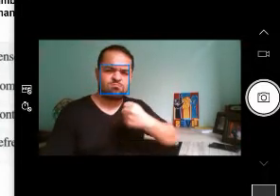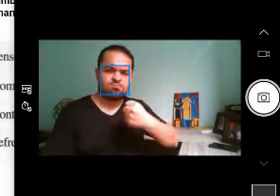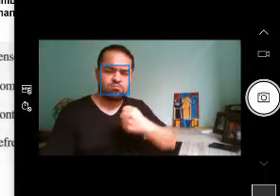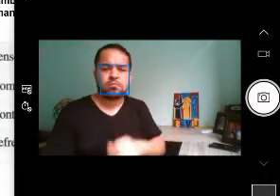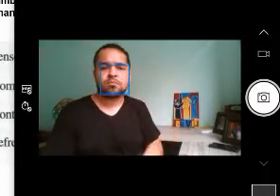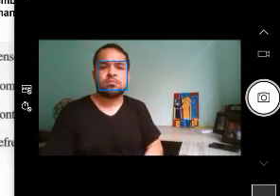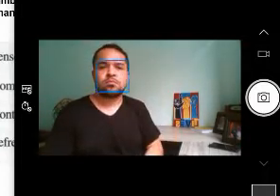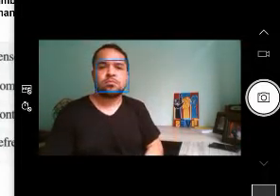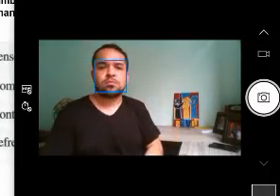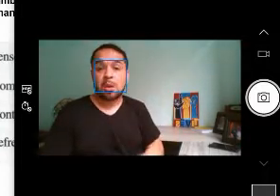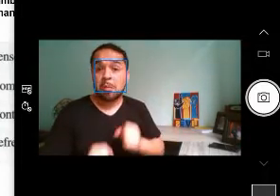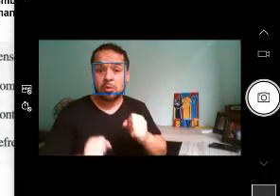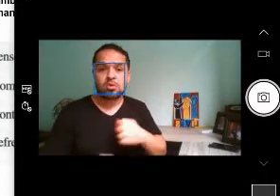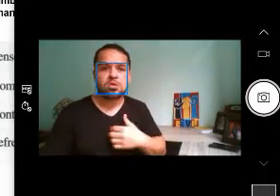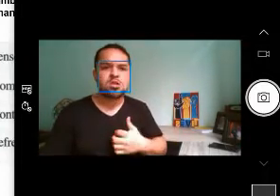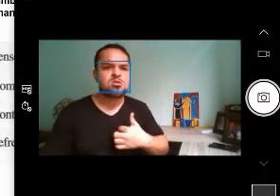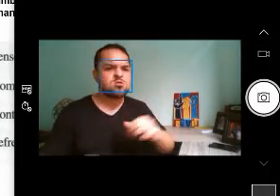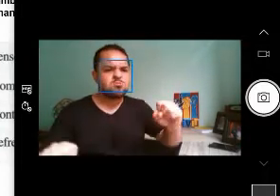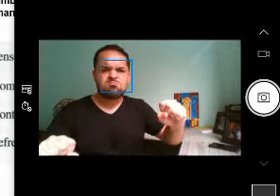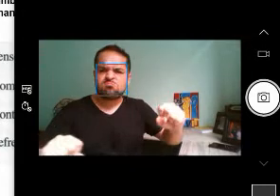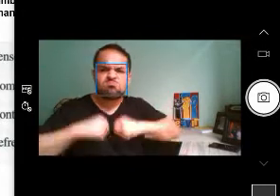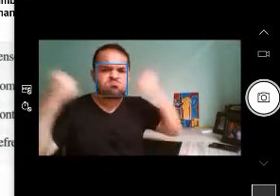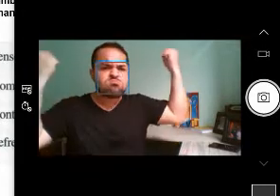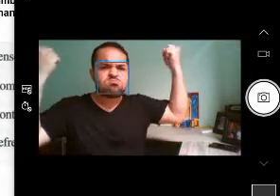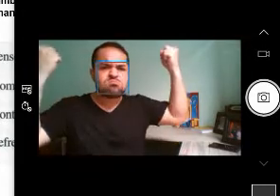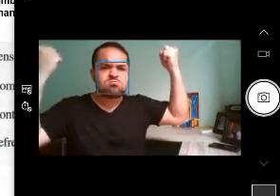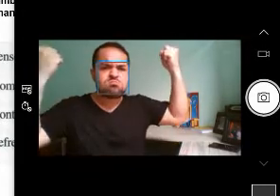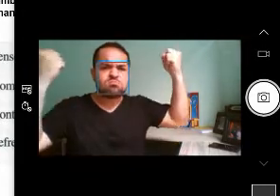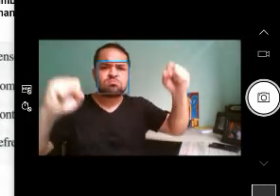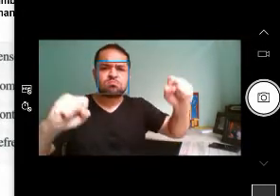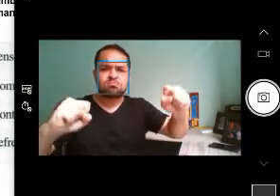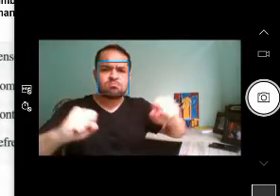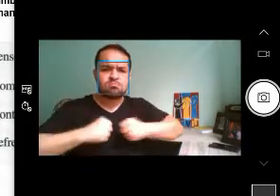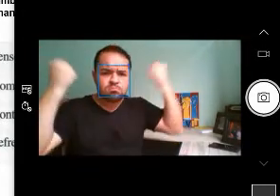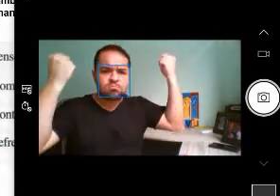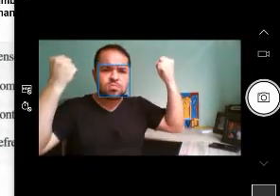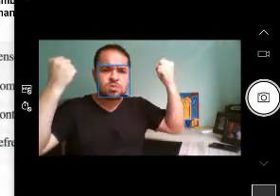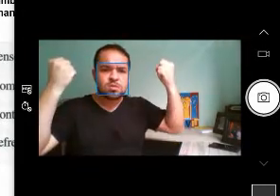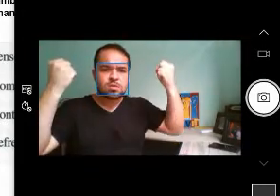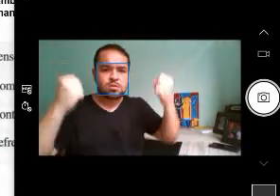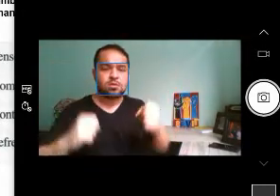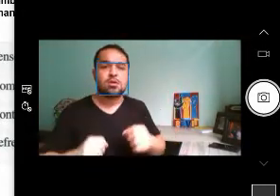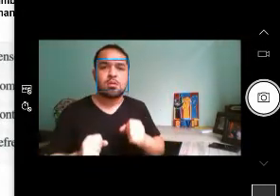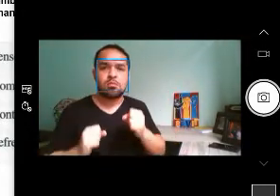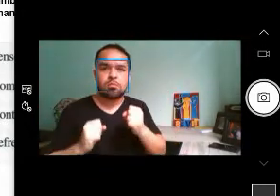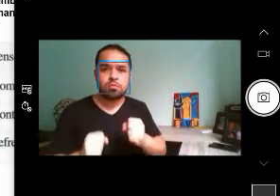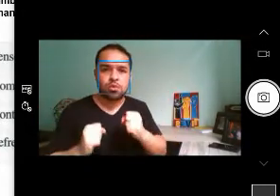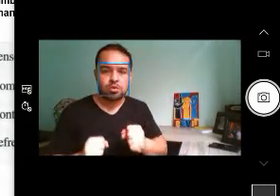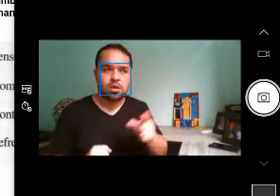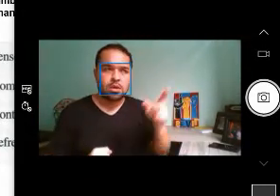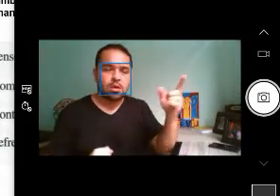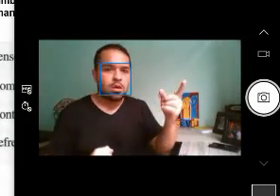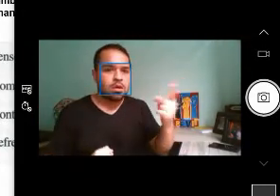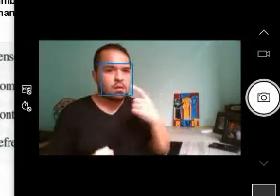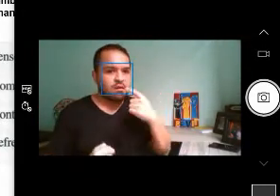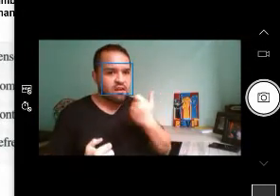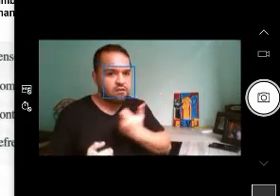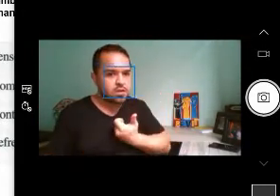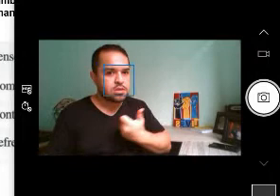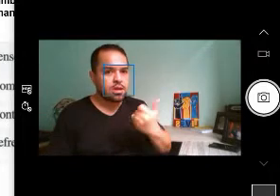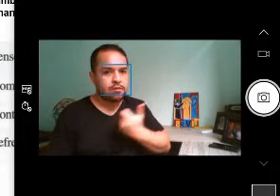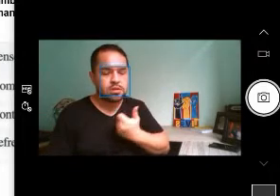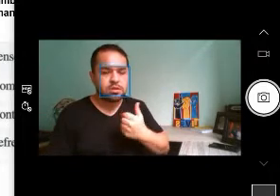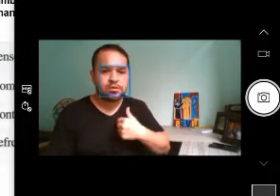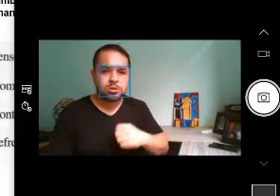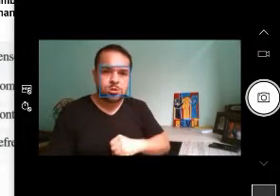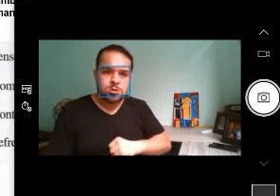ser ter várias velocidades. Por exemplo, aqui, ó, bem rápido, né? Fiquei a pé da